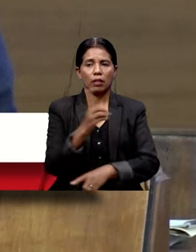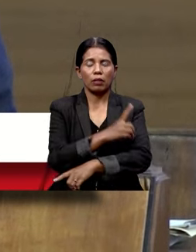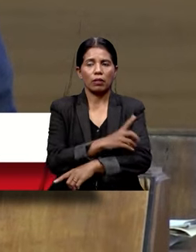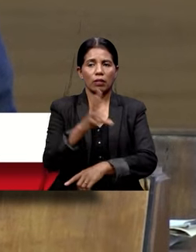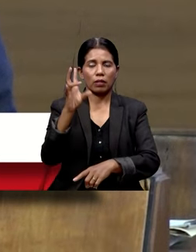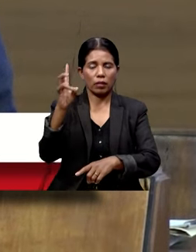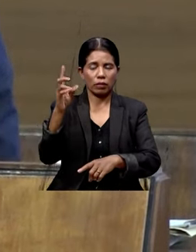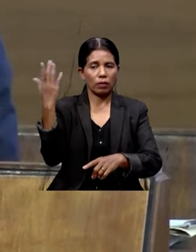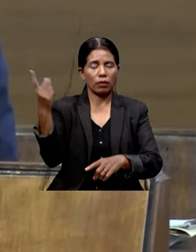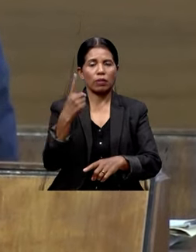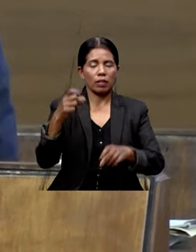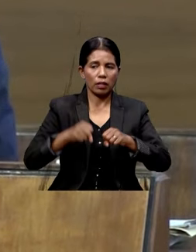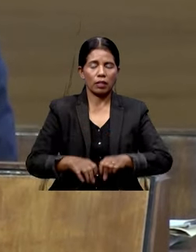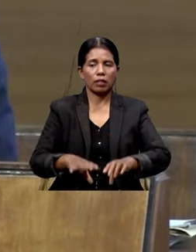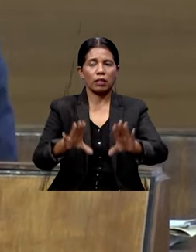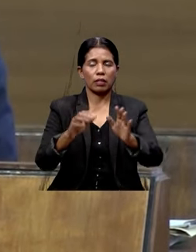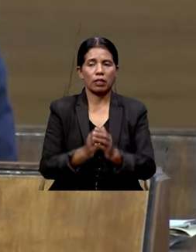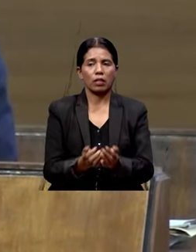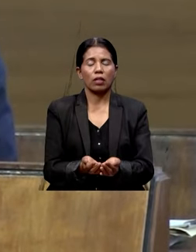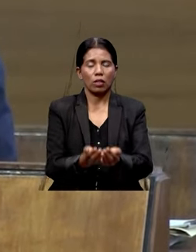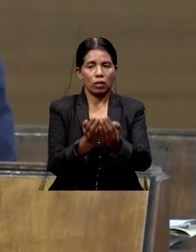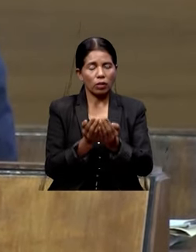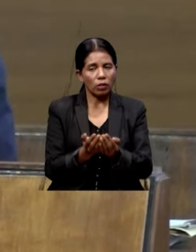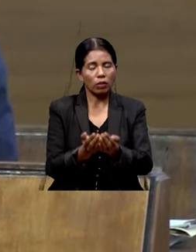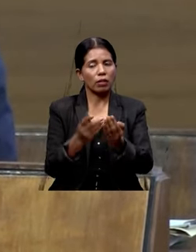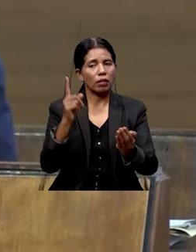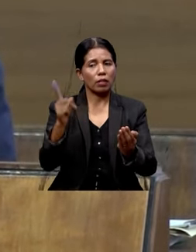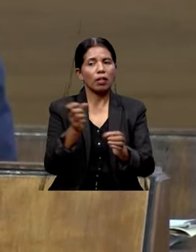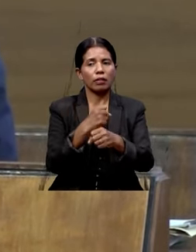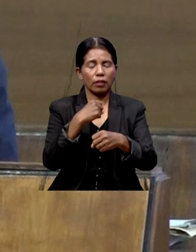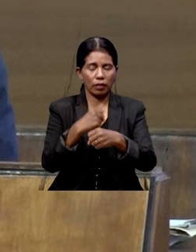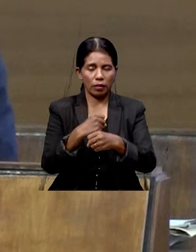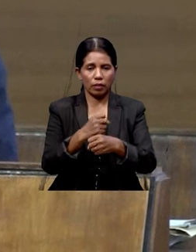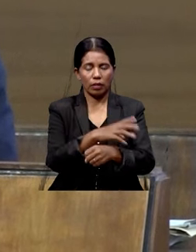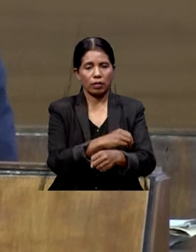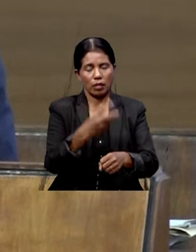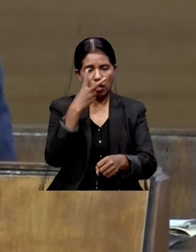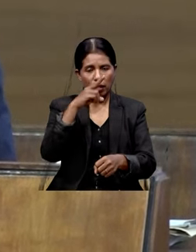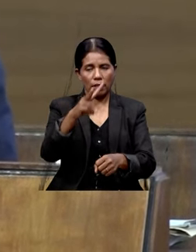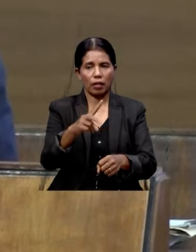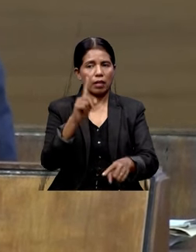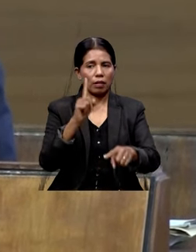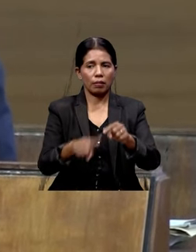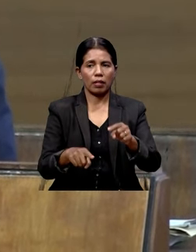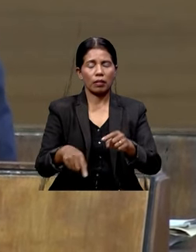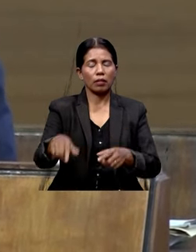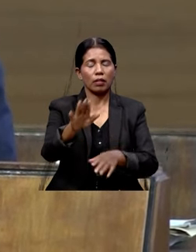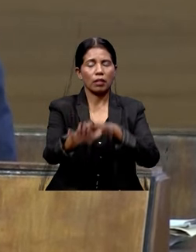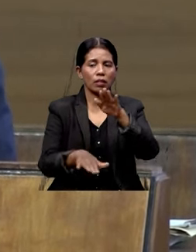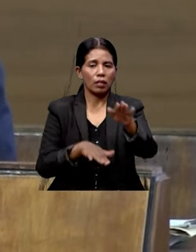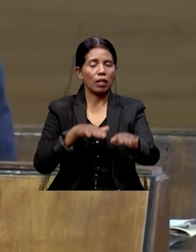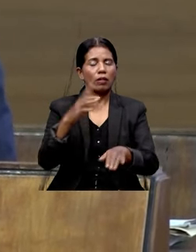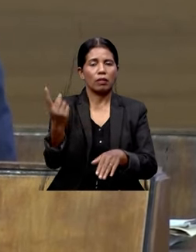e atasse. Rone nia características para atuhalo interdição, labele halo patrulhamento.